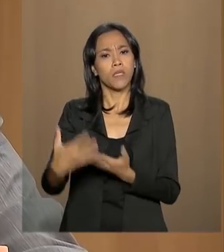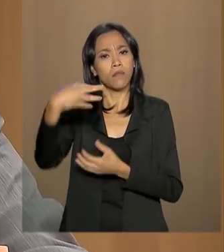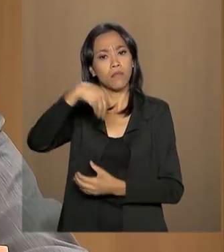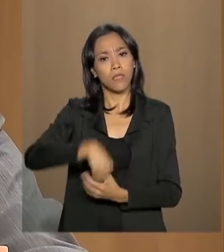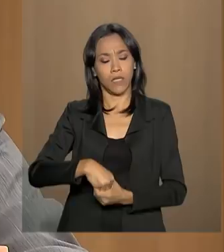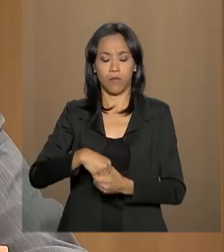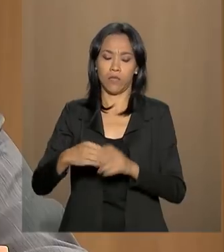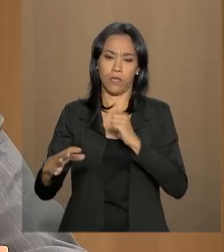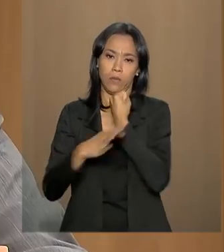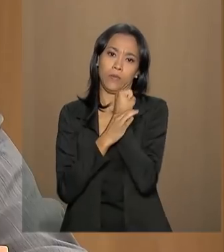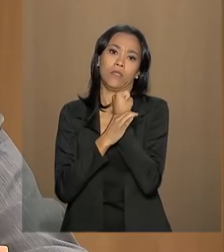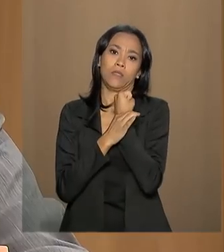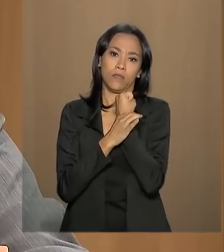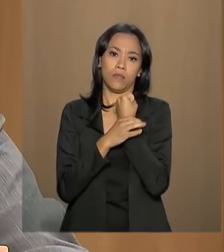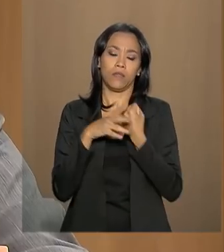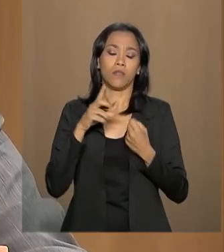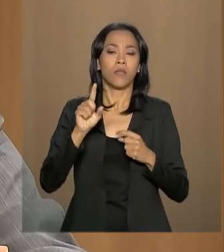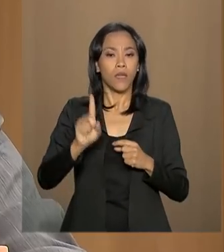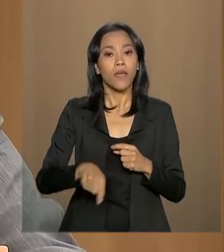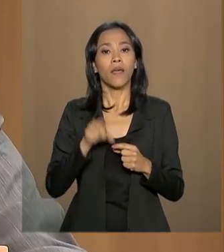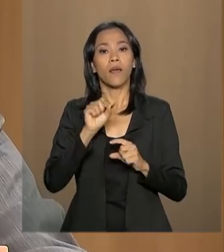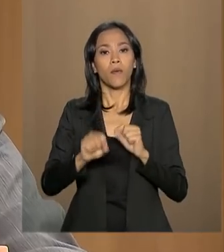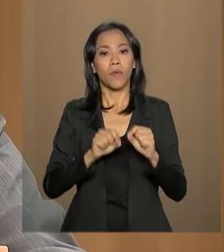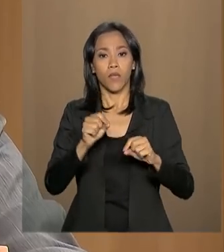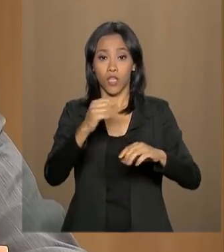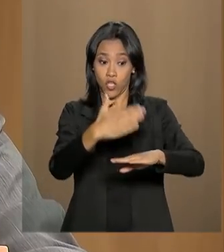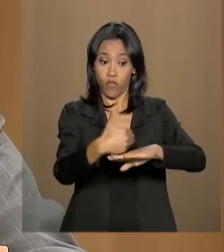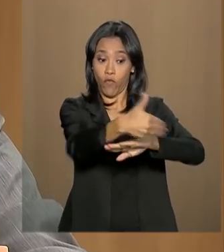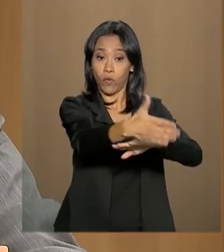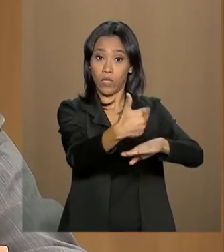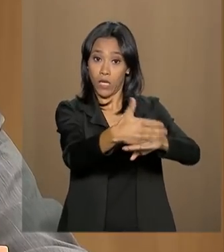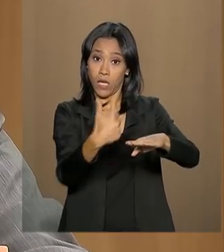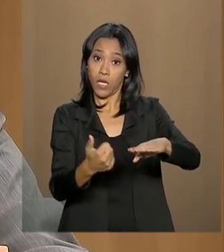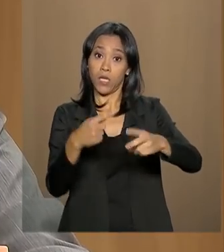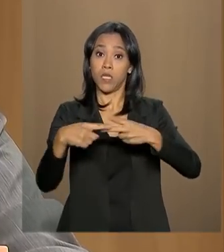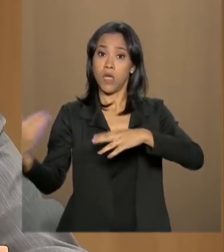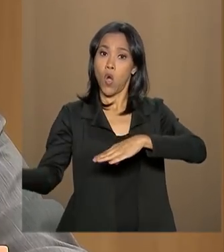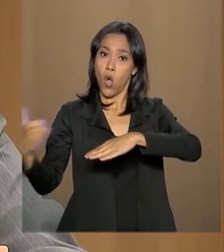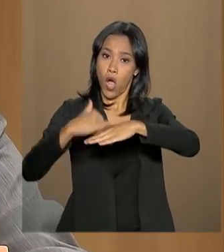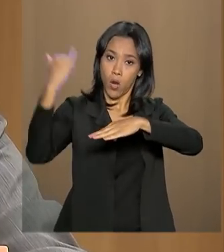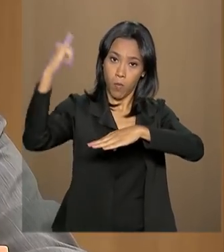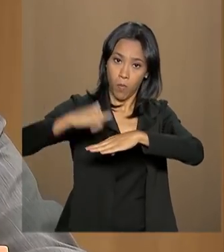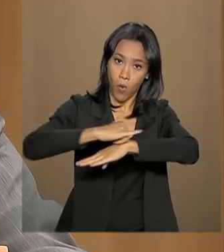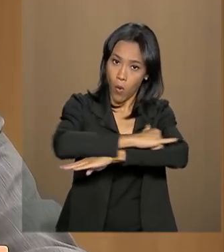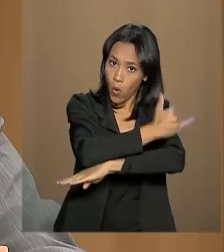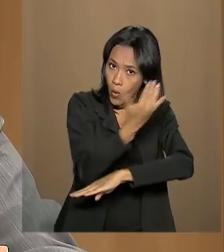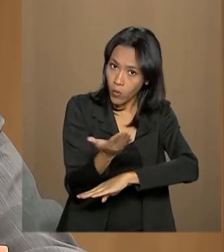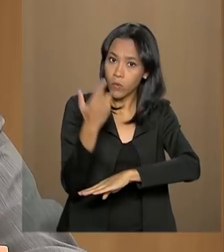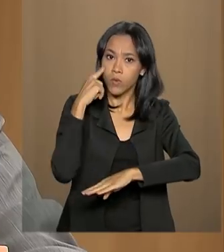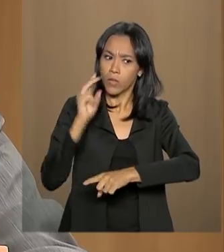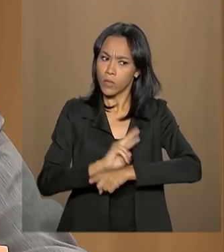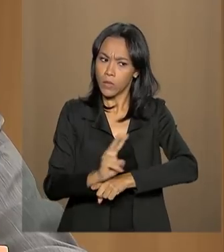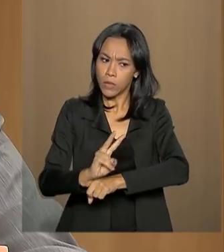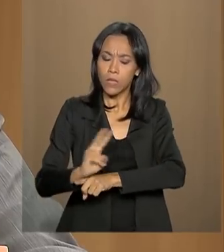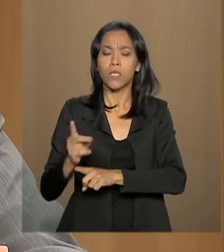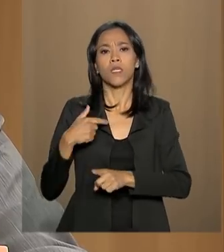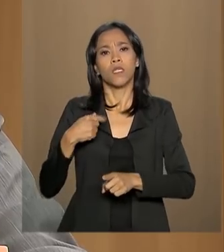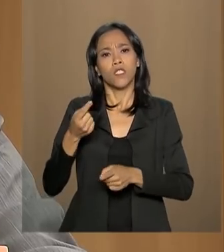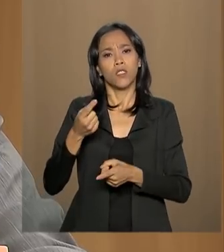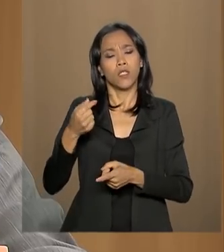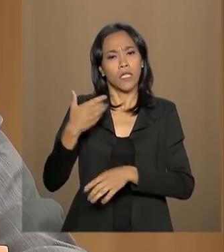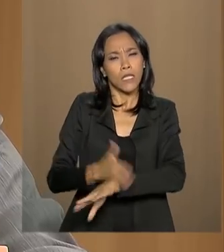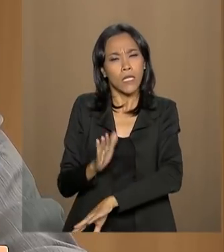que é uma inspeção melhor em termos de fronteira, portos e aeroportos, investir muito em inteligência policial,